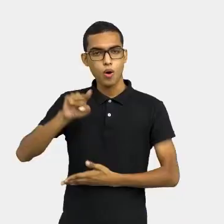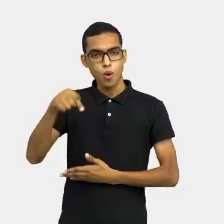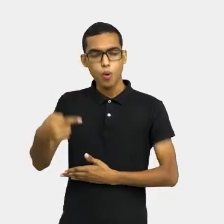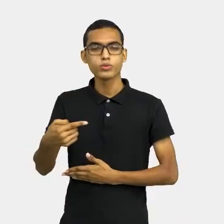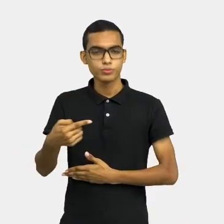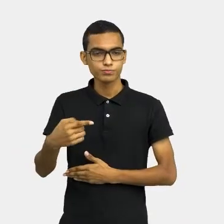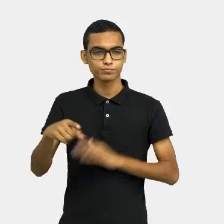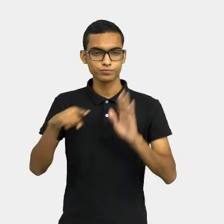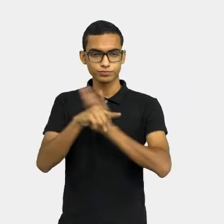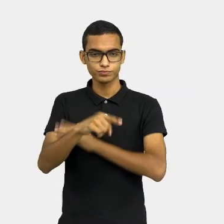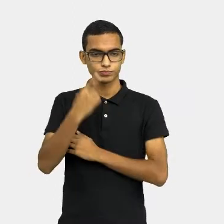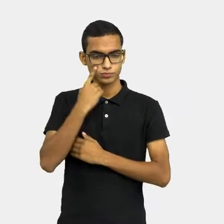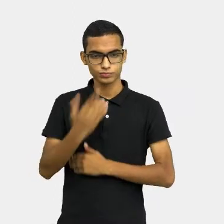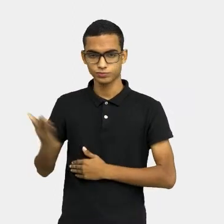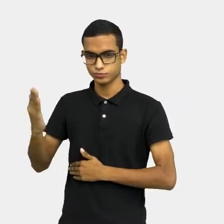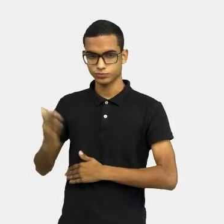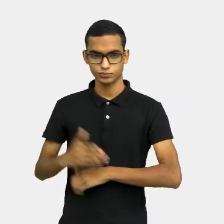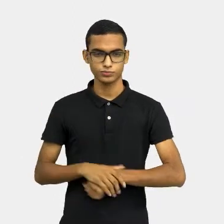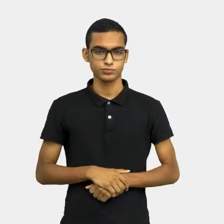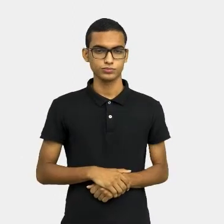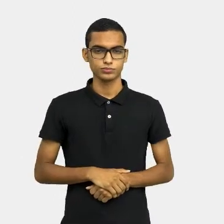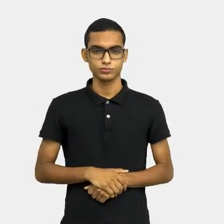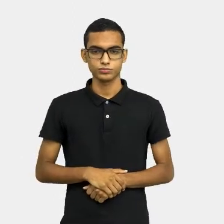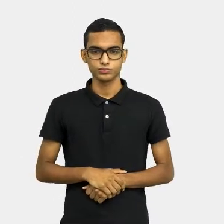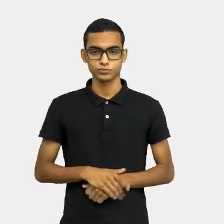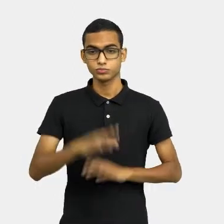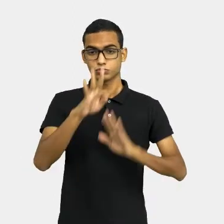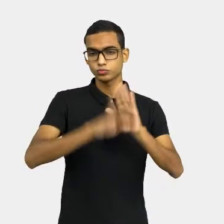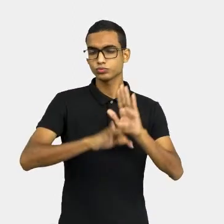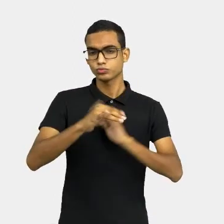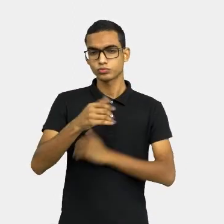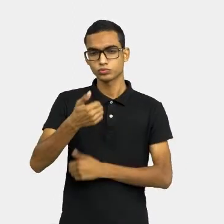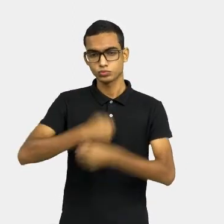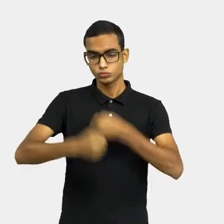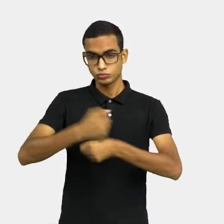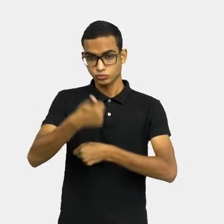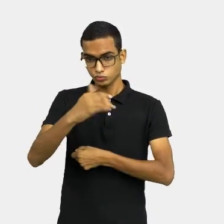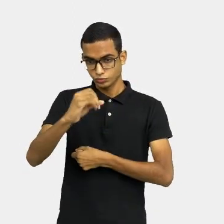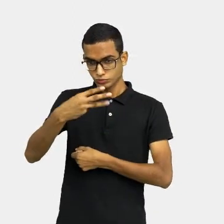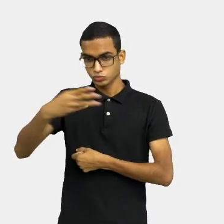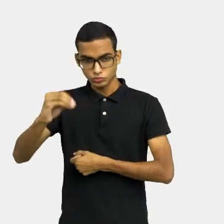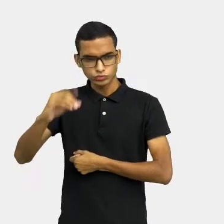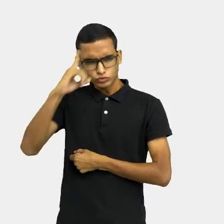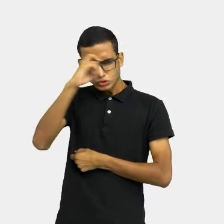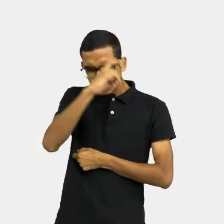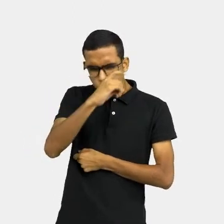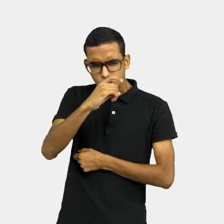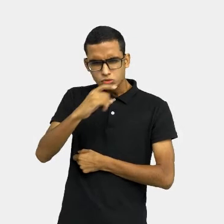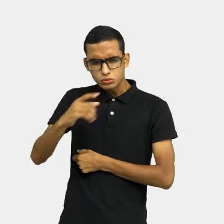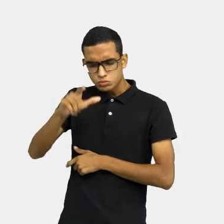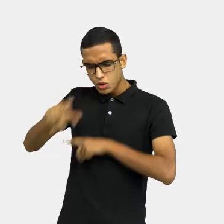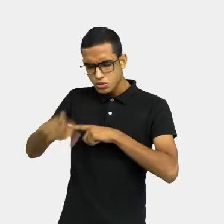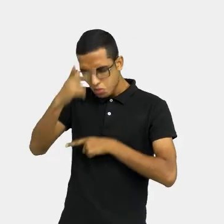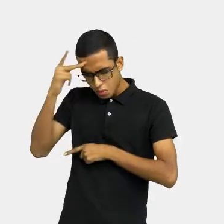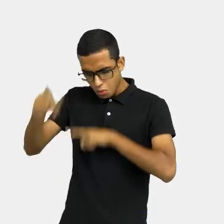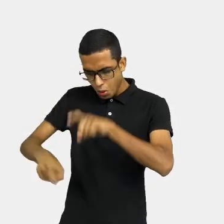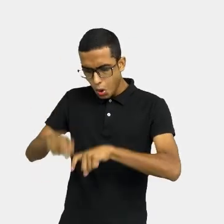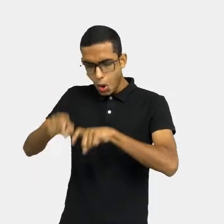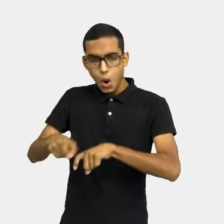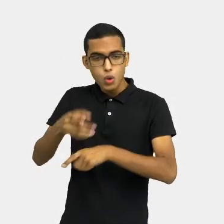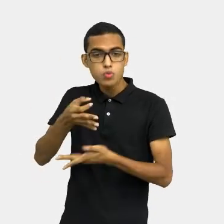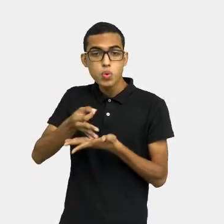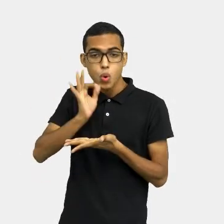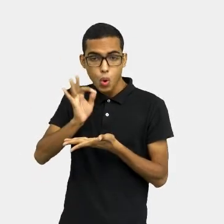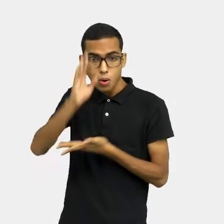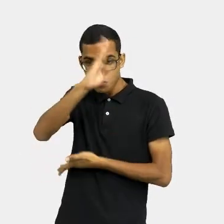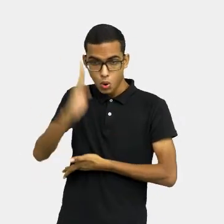Vamos lá? Olha aí. O ano de 1930 foi difícil para os cafeicultores brasileiros. De